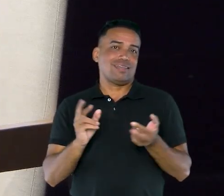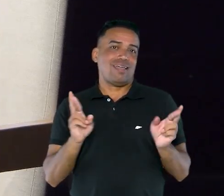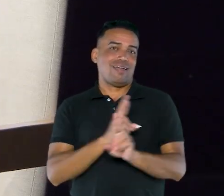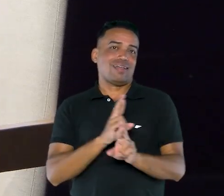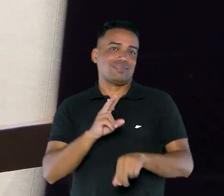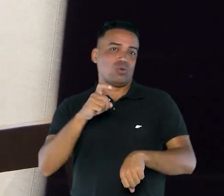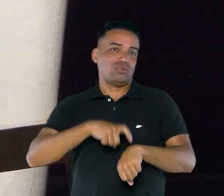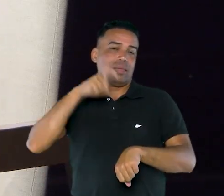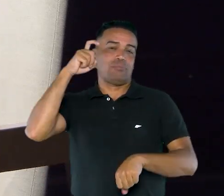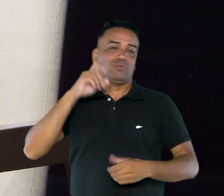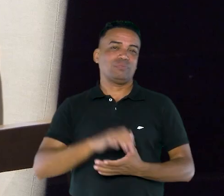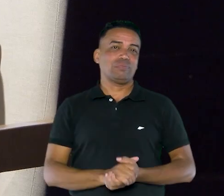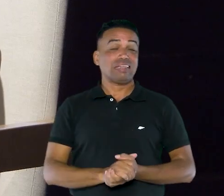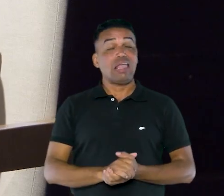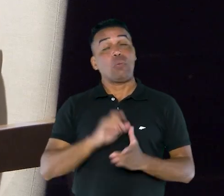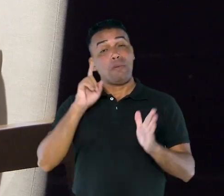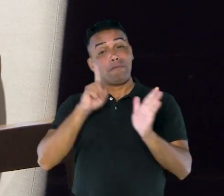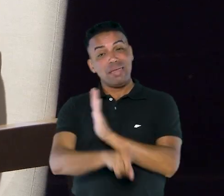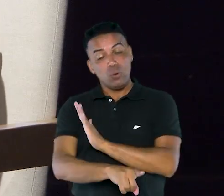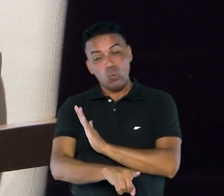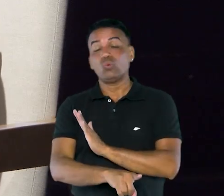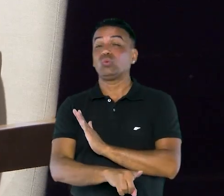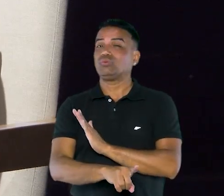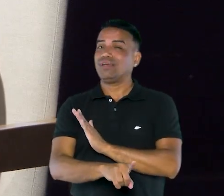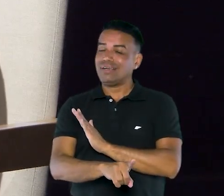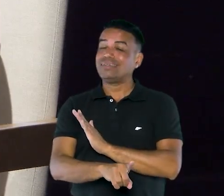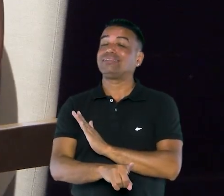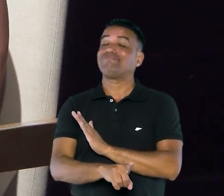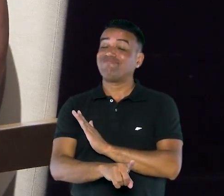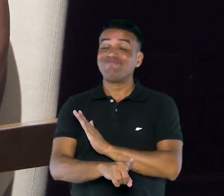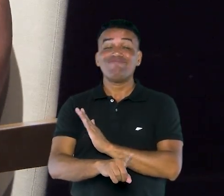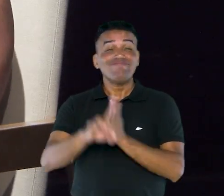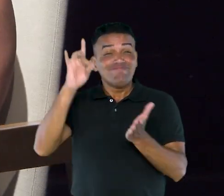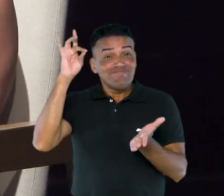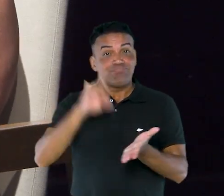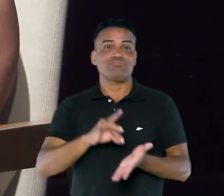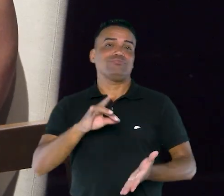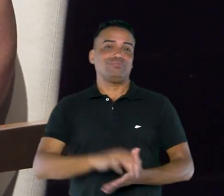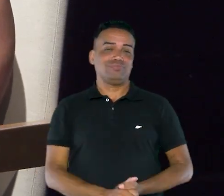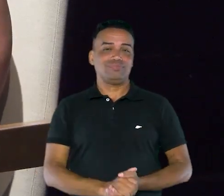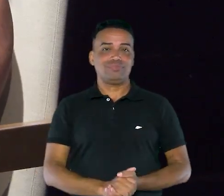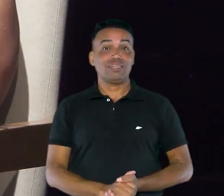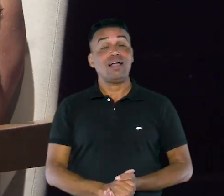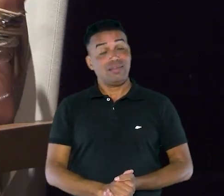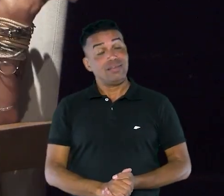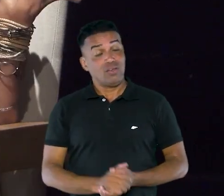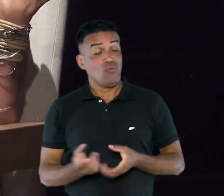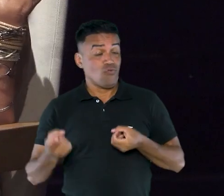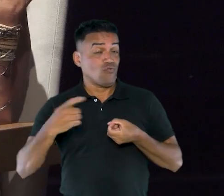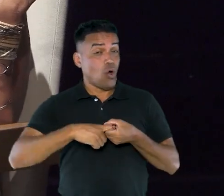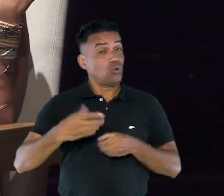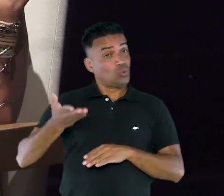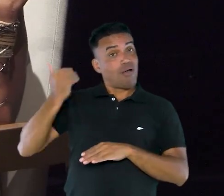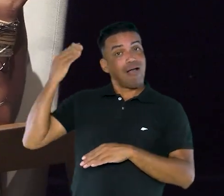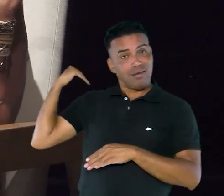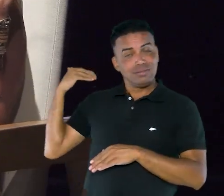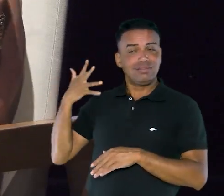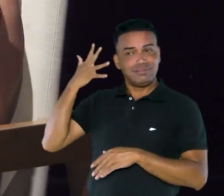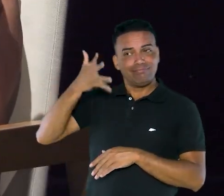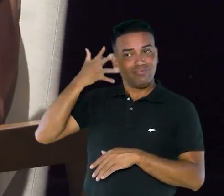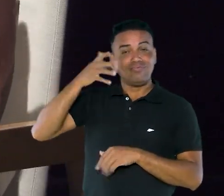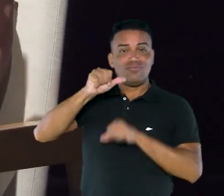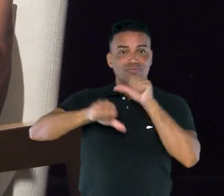ao tempo, é uma pergunta tão definitiva, porque enquanto a gente não tiver... E aí eu volto para o começo, que a gente estava